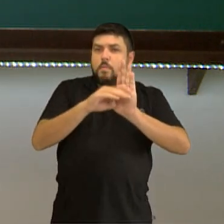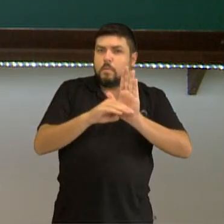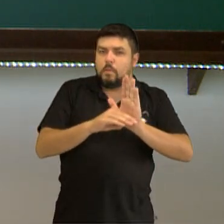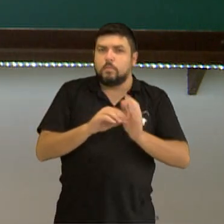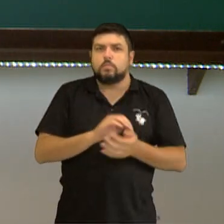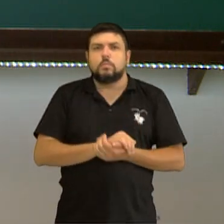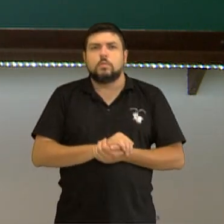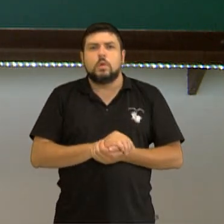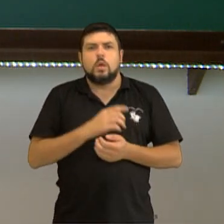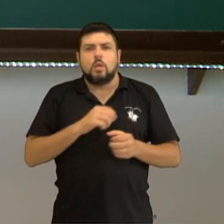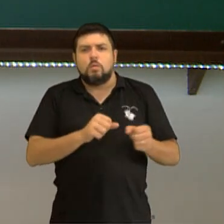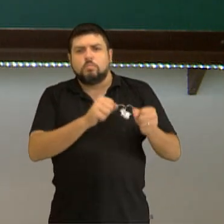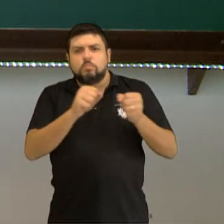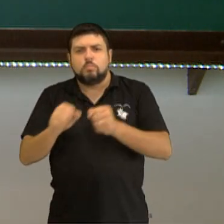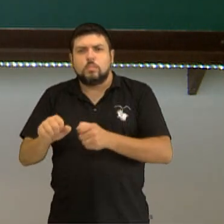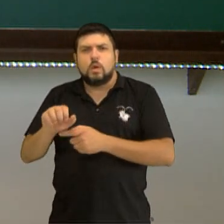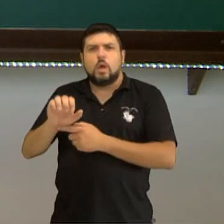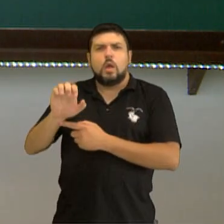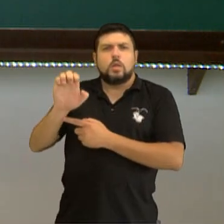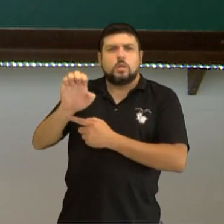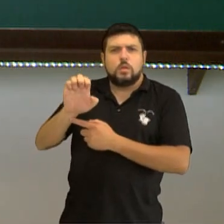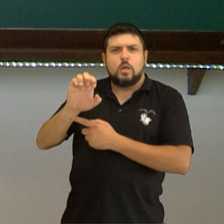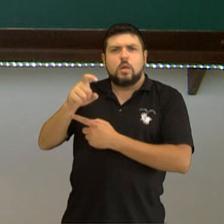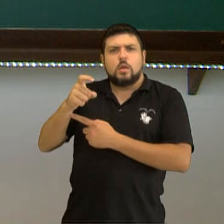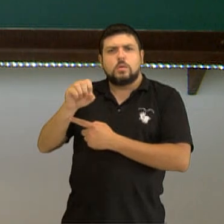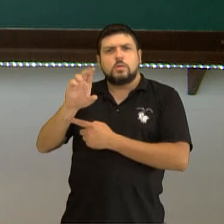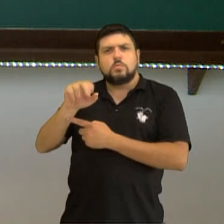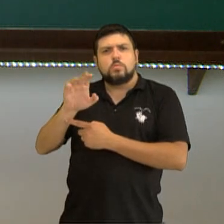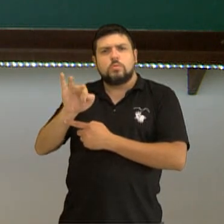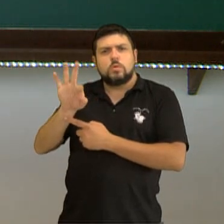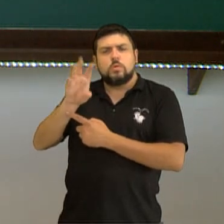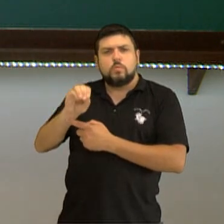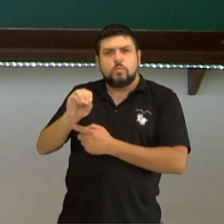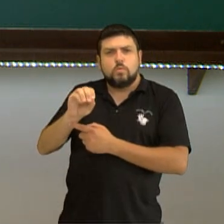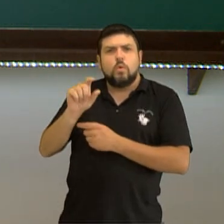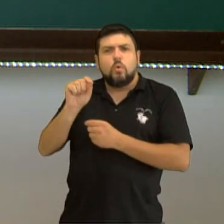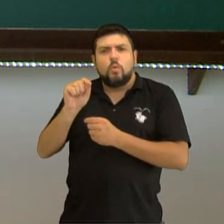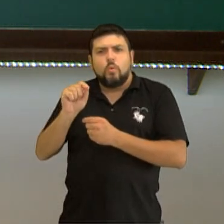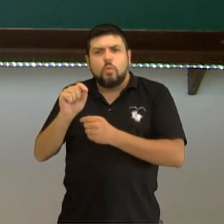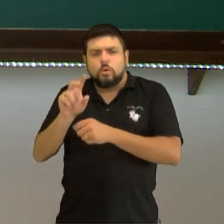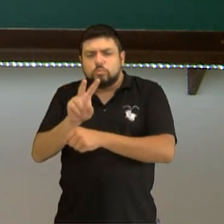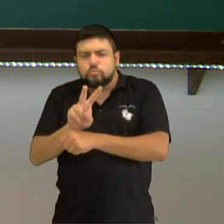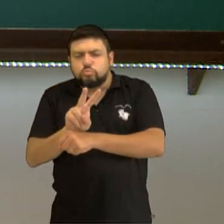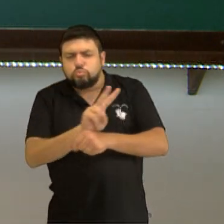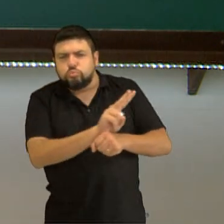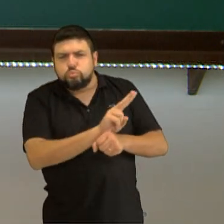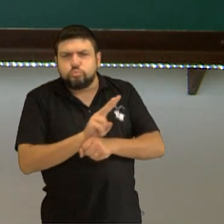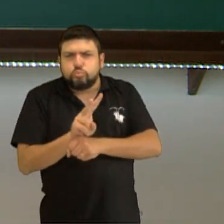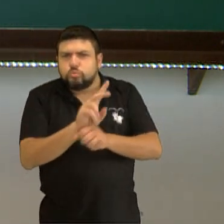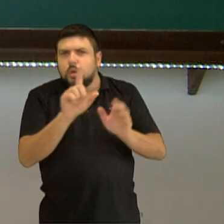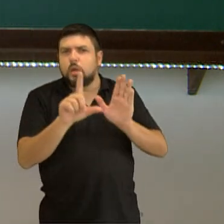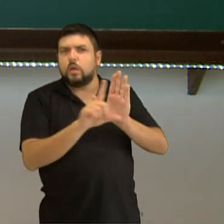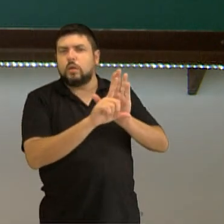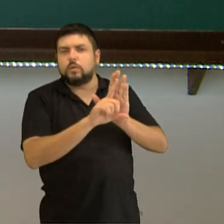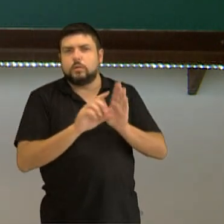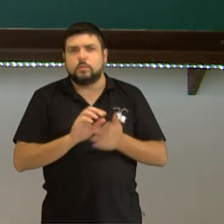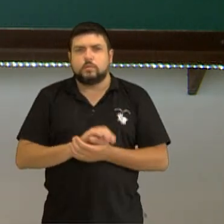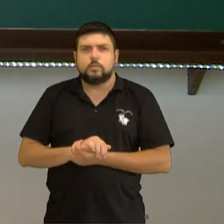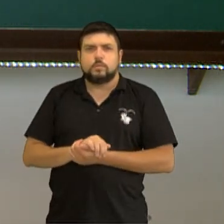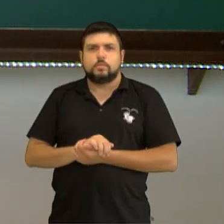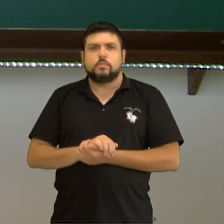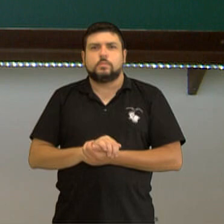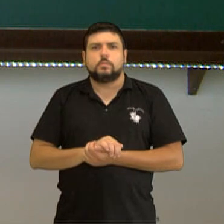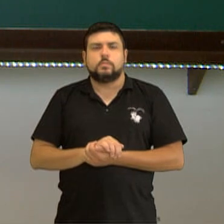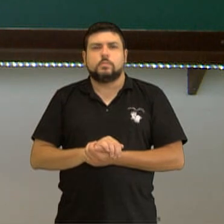temos o executivo, que sanciona ou veta essas leis. Então, temos uma estrutura, né, pública administrativa, né,